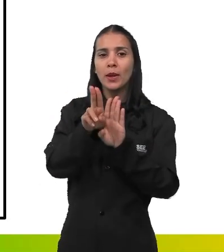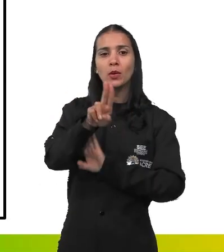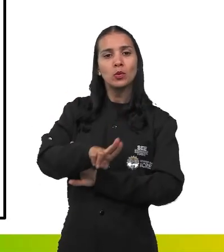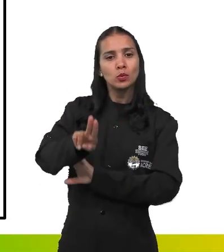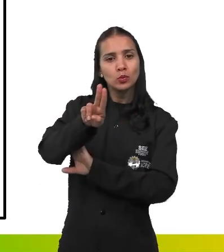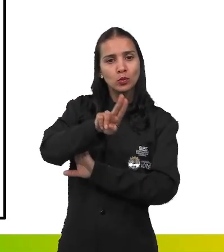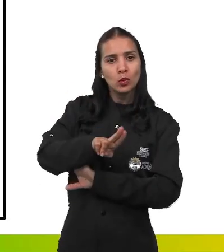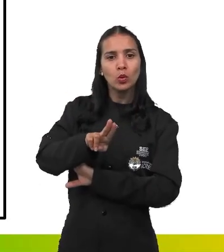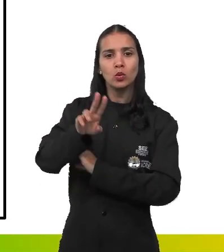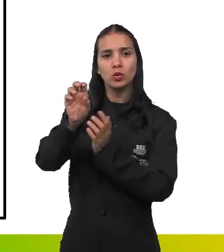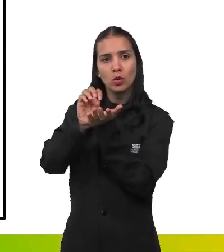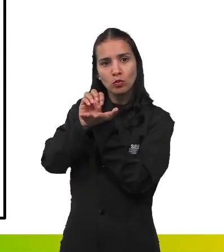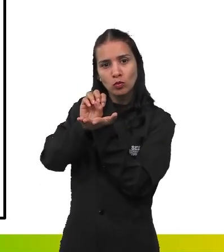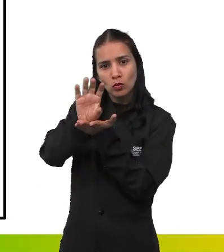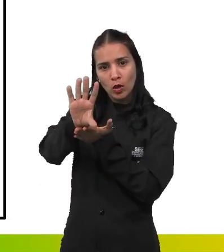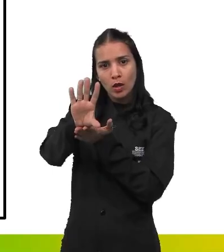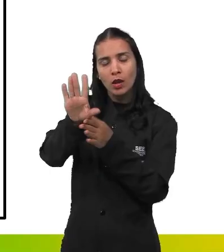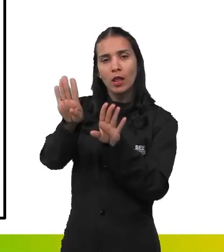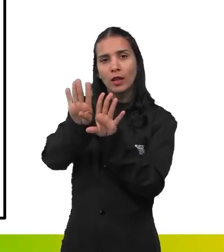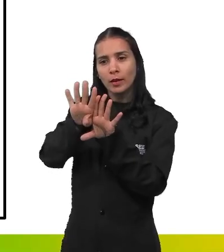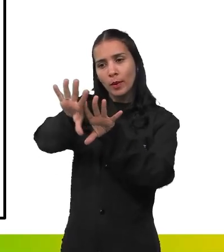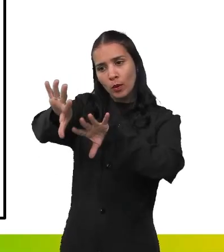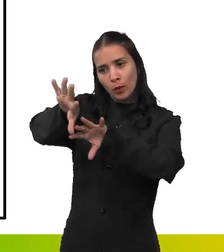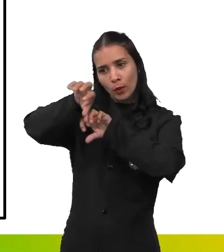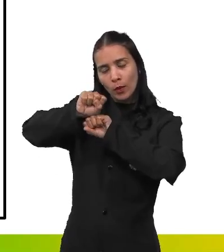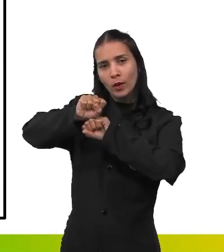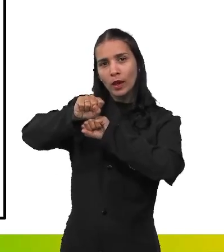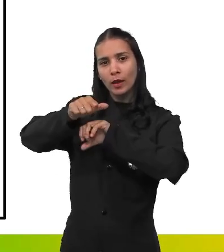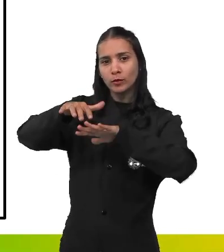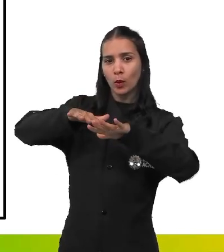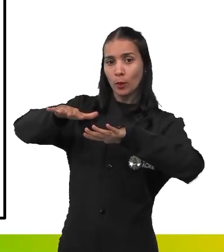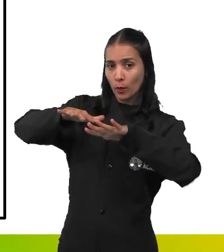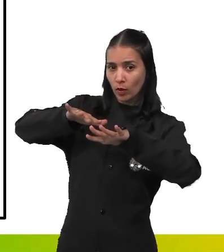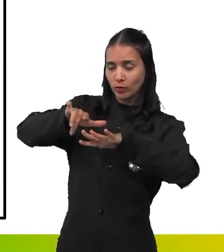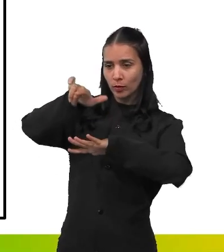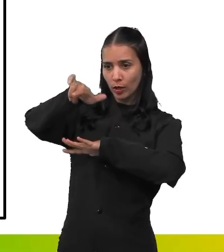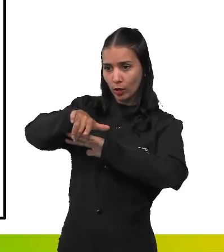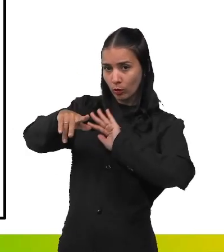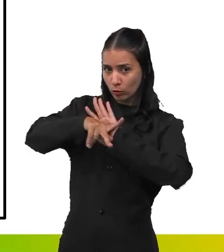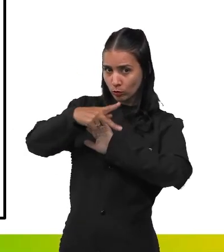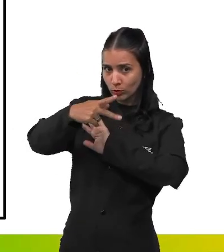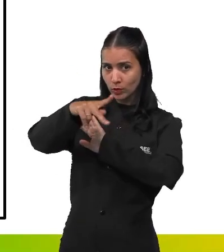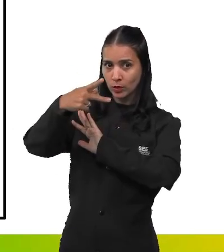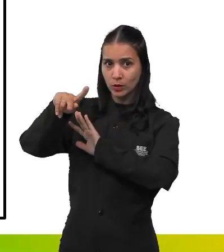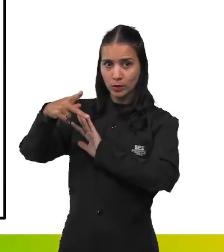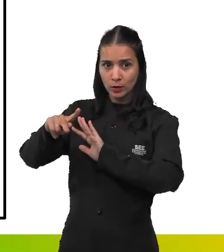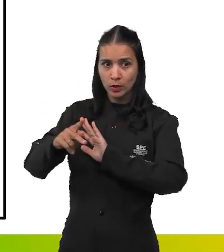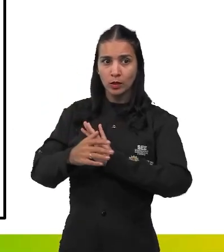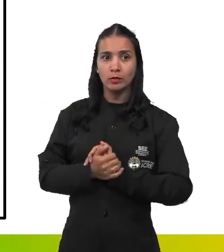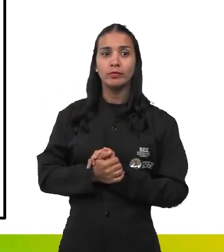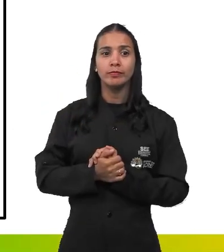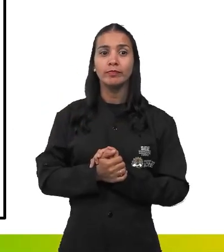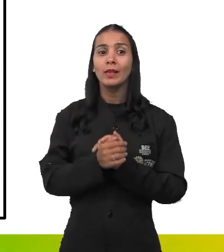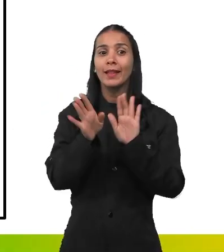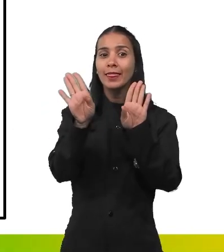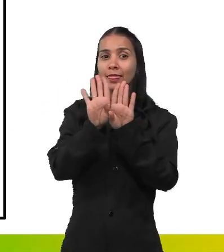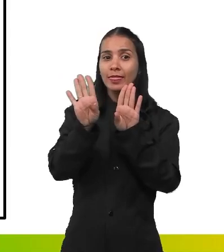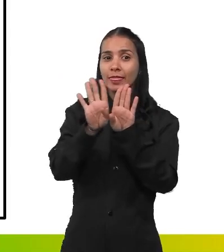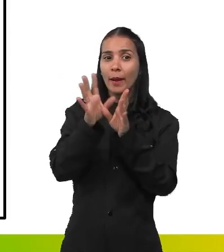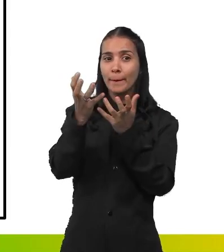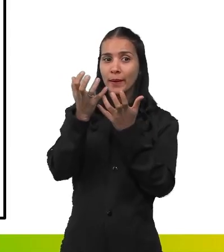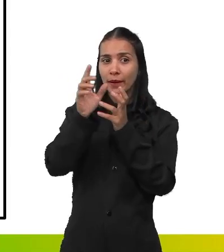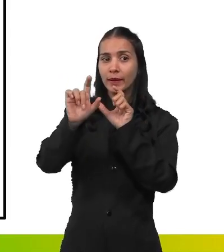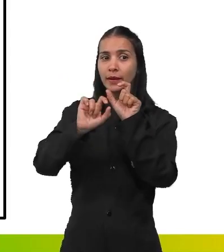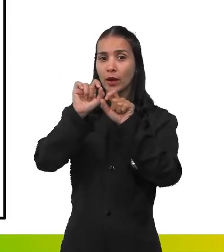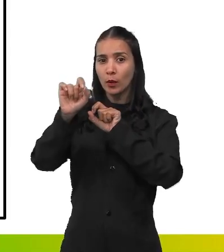sincronizados com sensores de movimento dos atores e disponibilizar parte do espetáculo em realidade